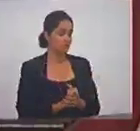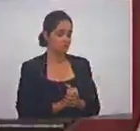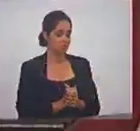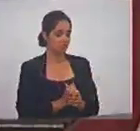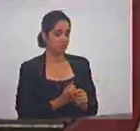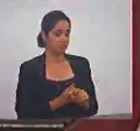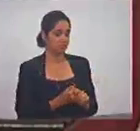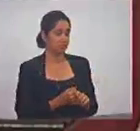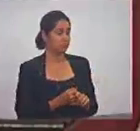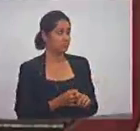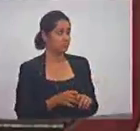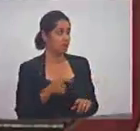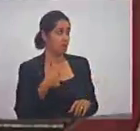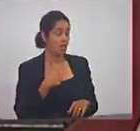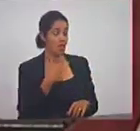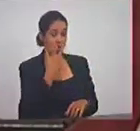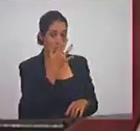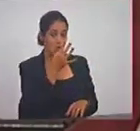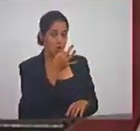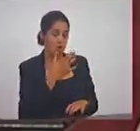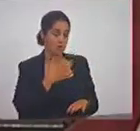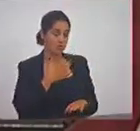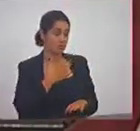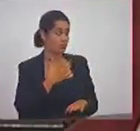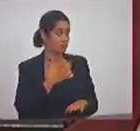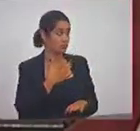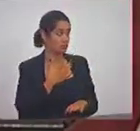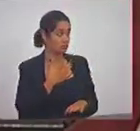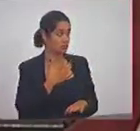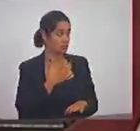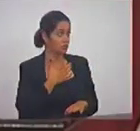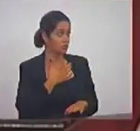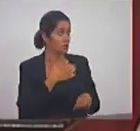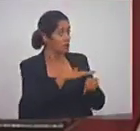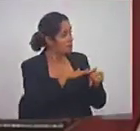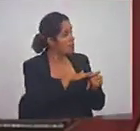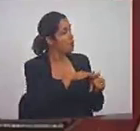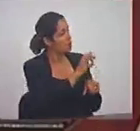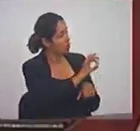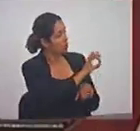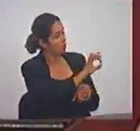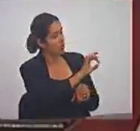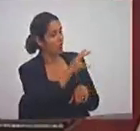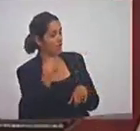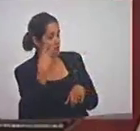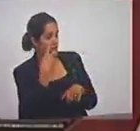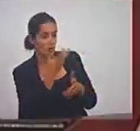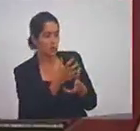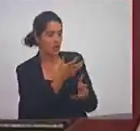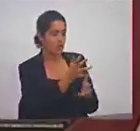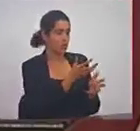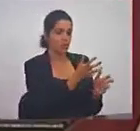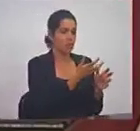dentro. Então, acima de tudo, porque ele procurou demais vereadores para ser secretário. E aqueles demais vereadores que tinham condições, que poderiam